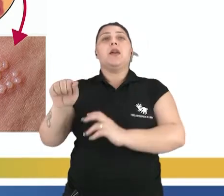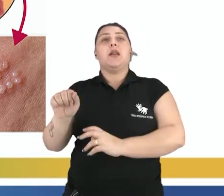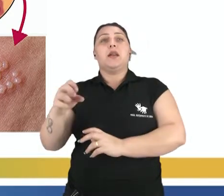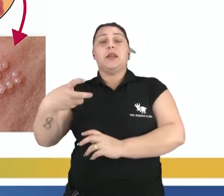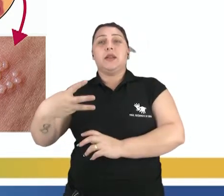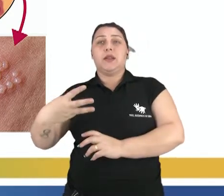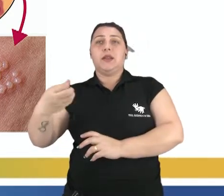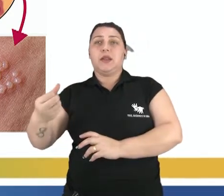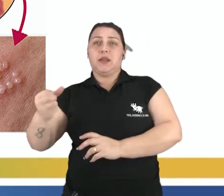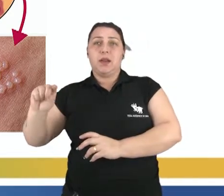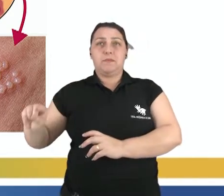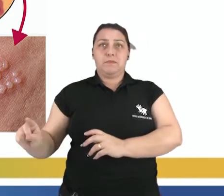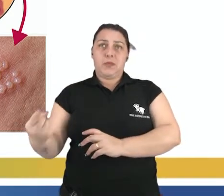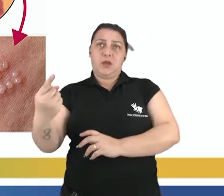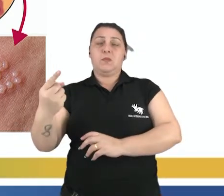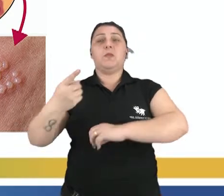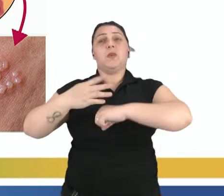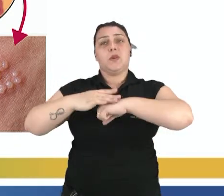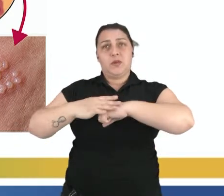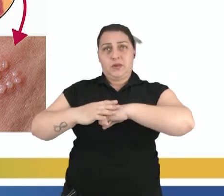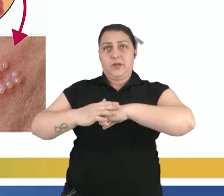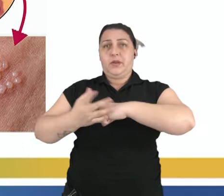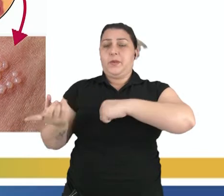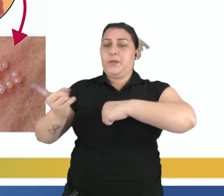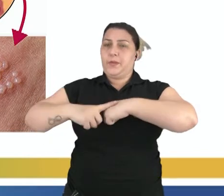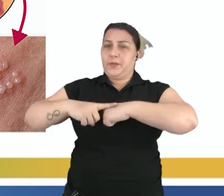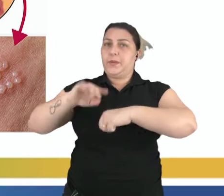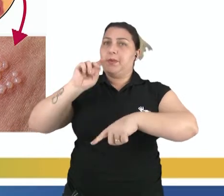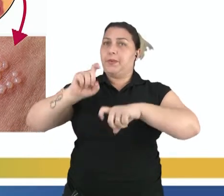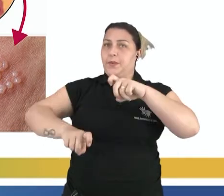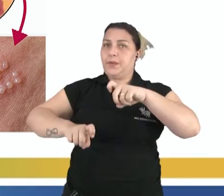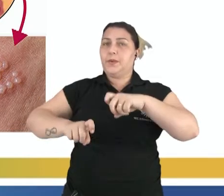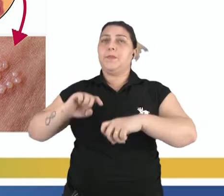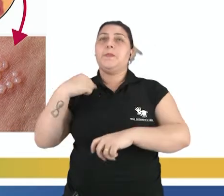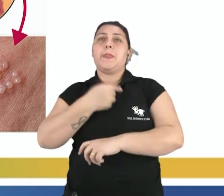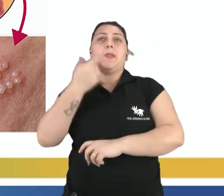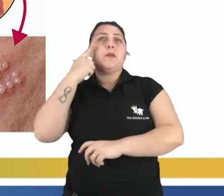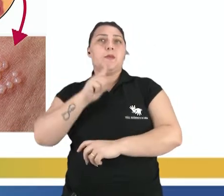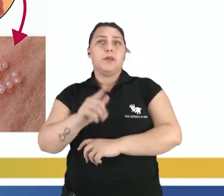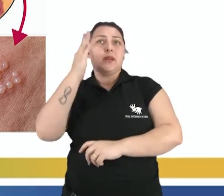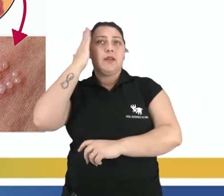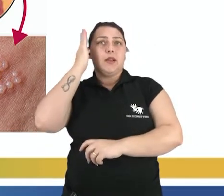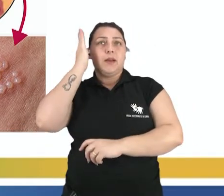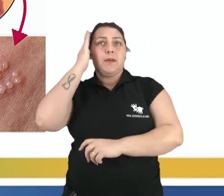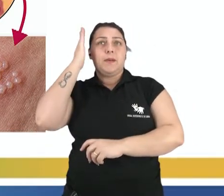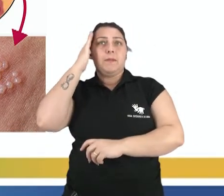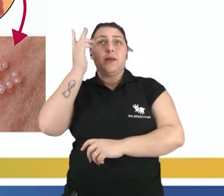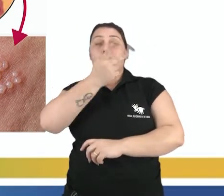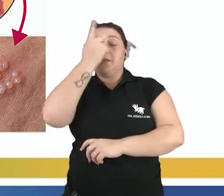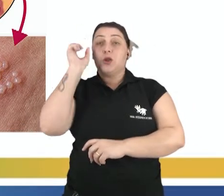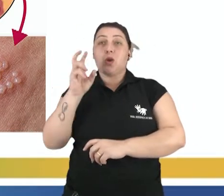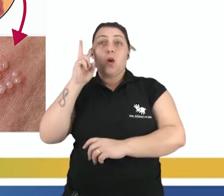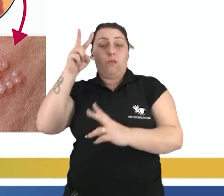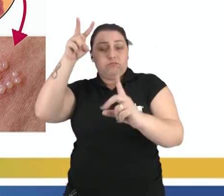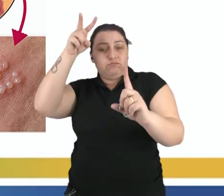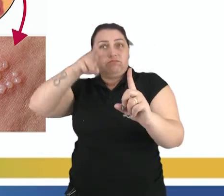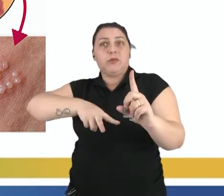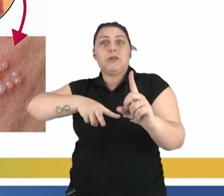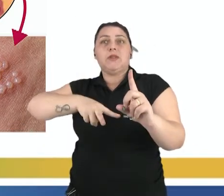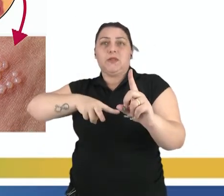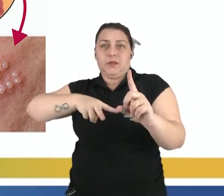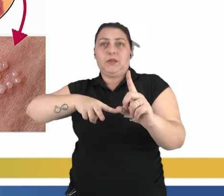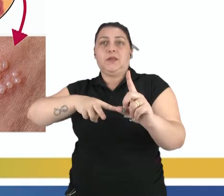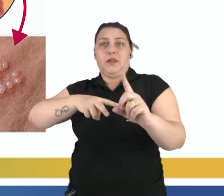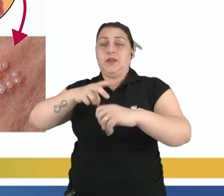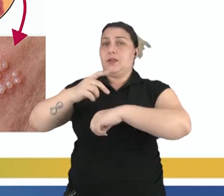que estão infectadas por essas doenças sexualmente transmissíveis, A gente não consegue identificar essas pessoas apenas olhando para elas,